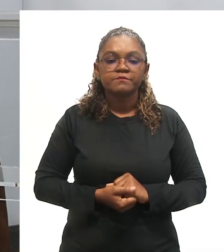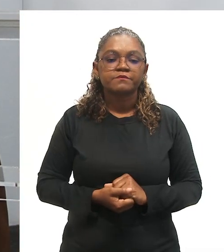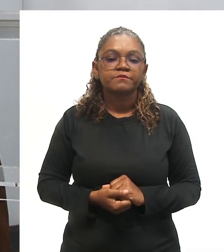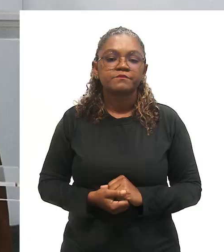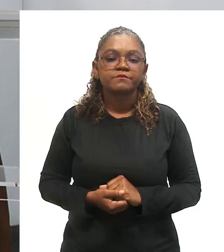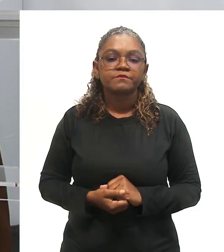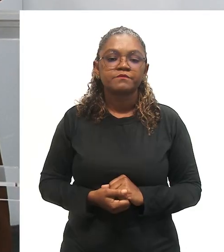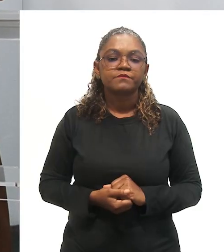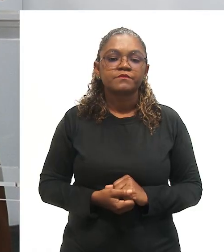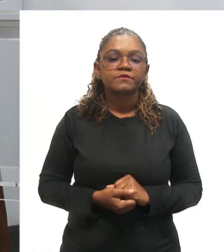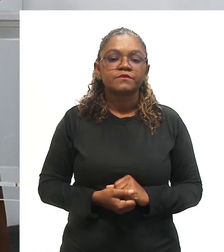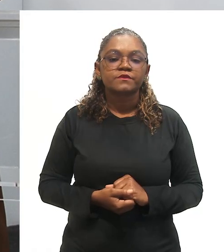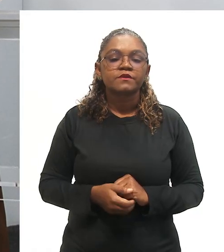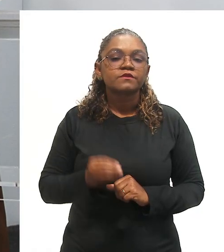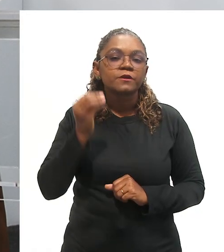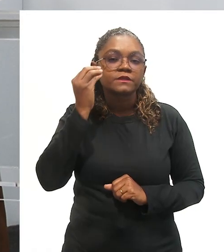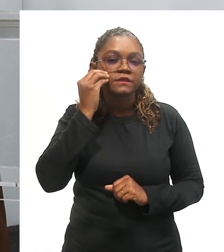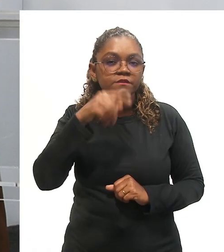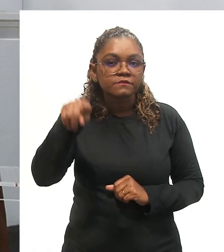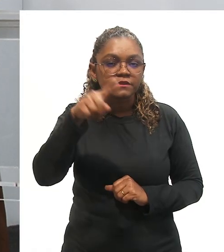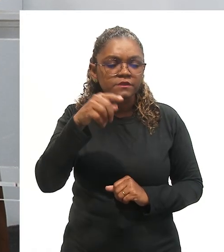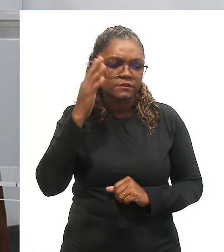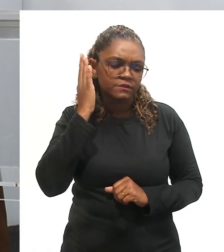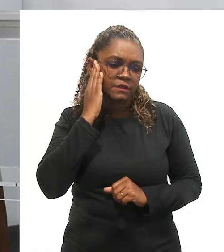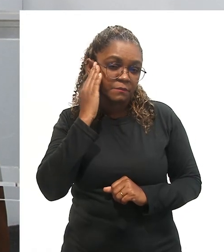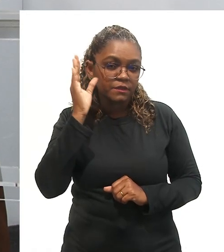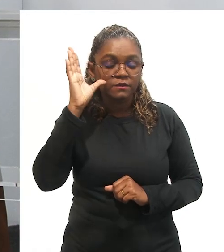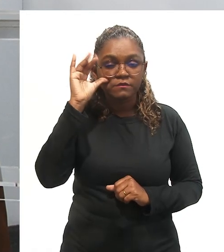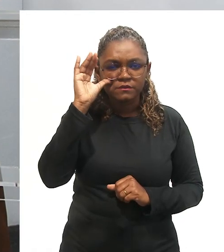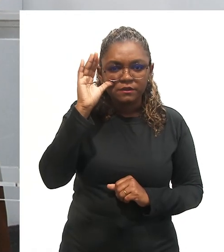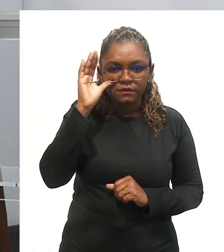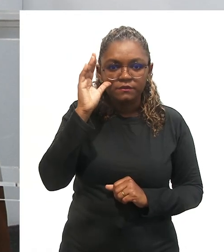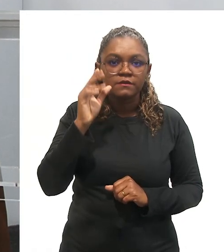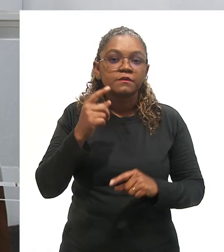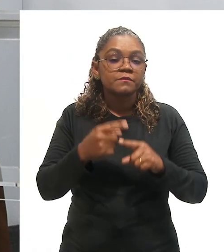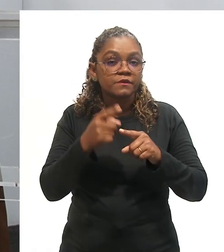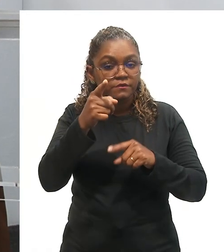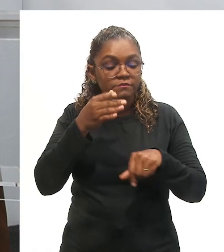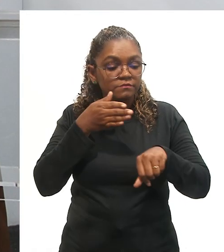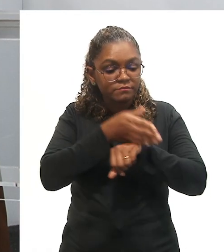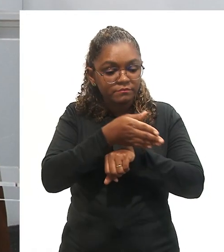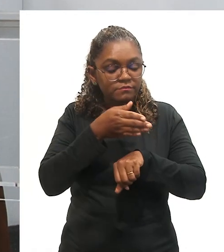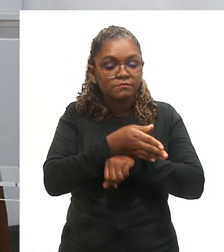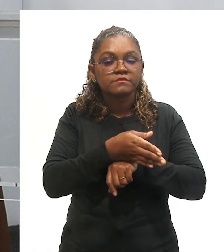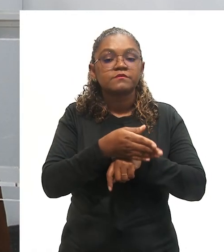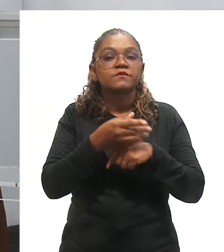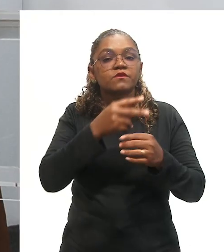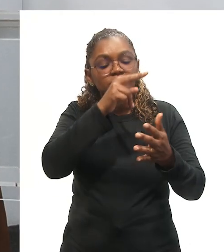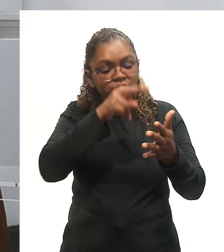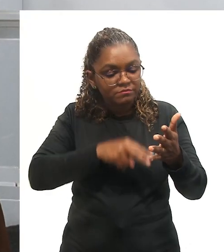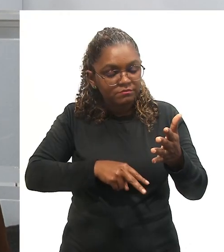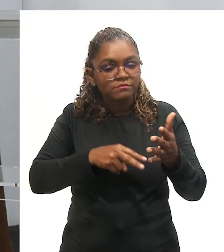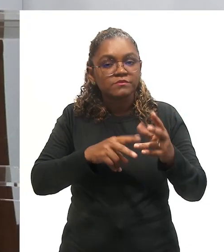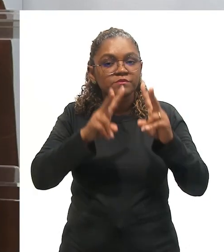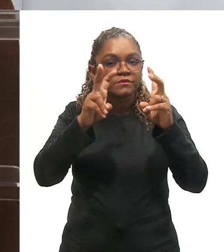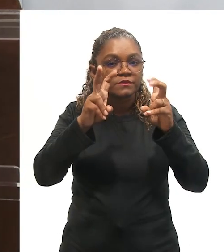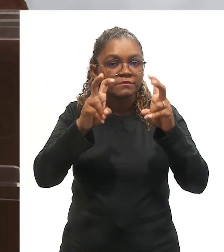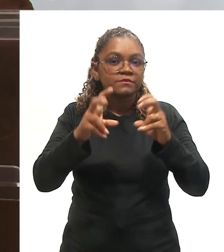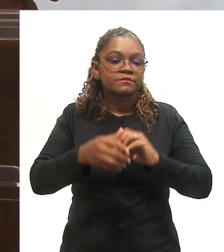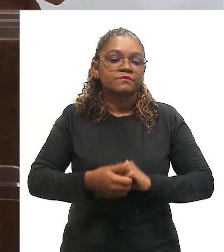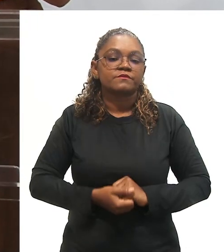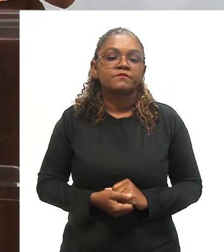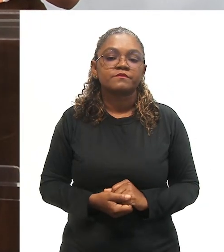uma dica. Estou tentando despertar a curiosidade de vocês para que vejam também o empenho. Deem